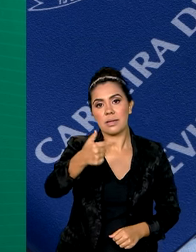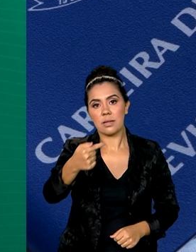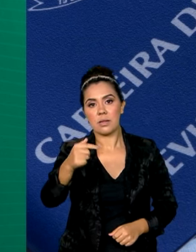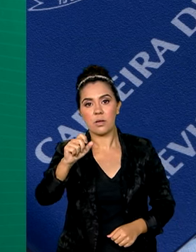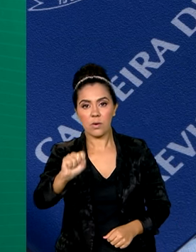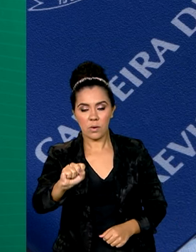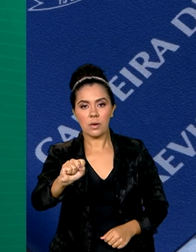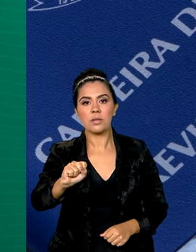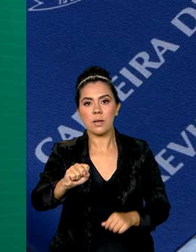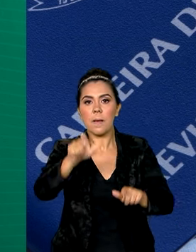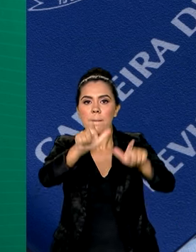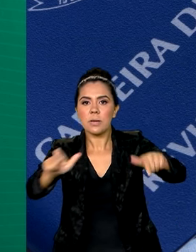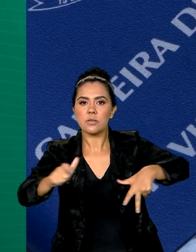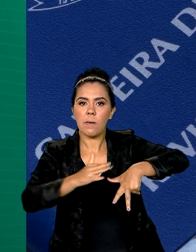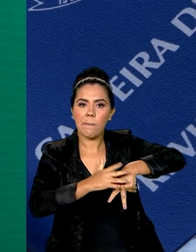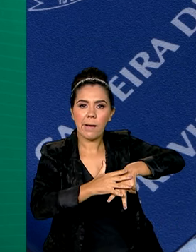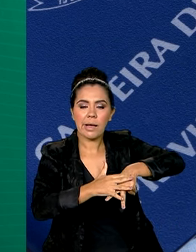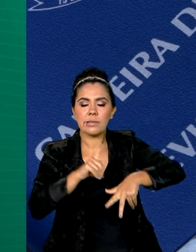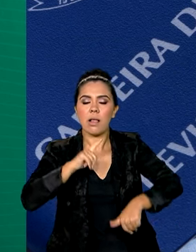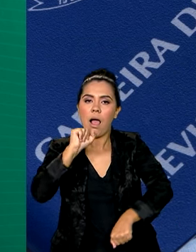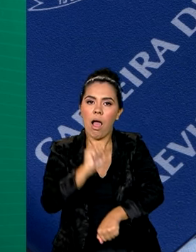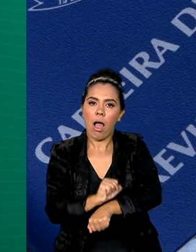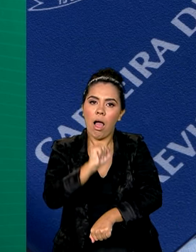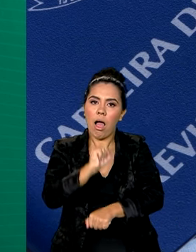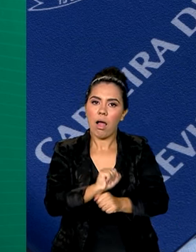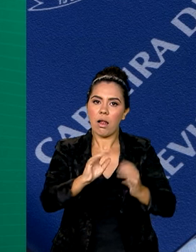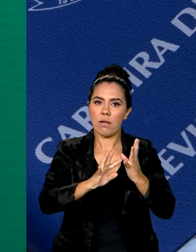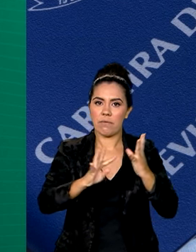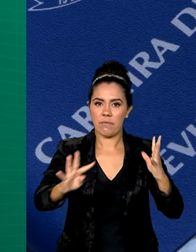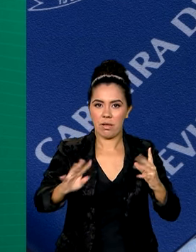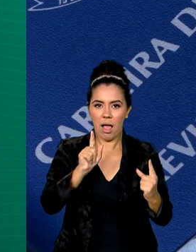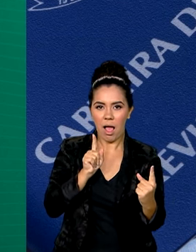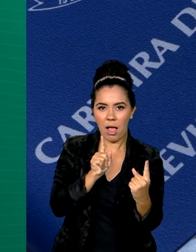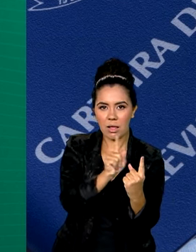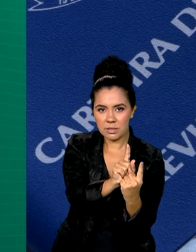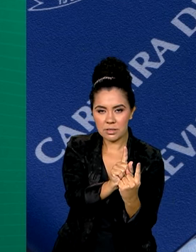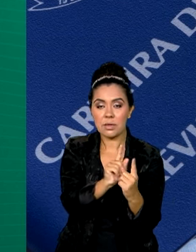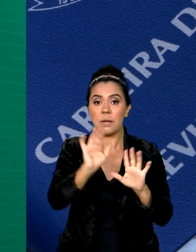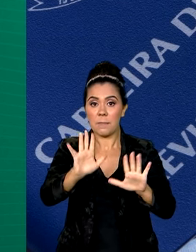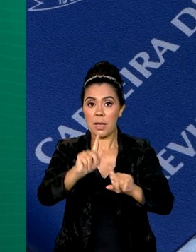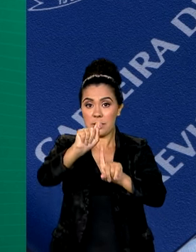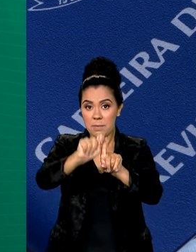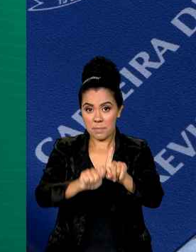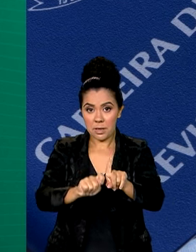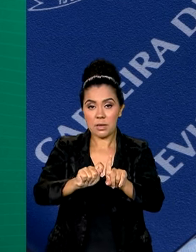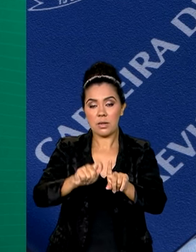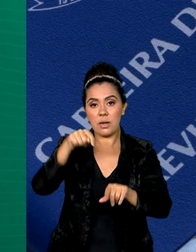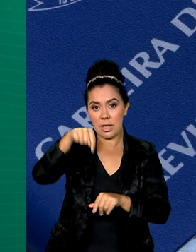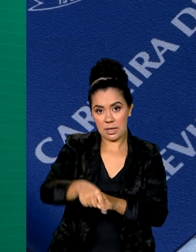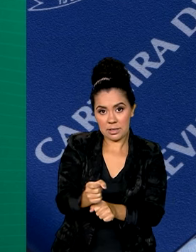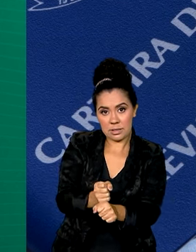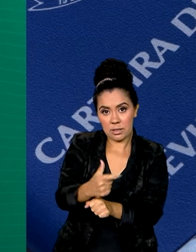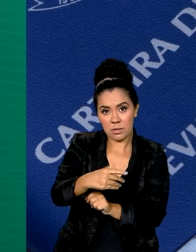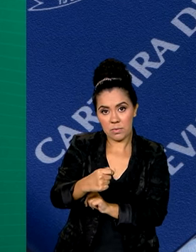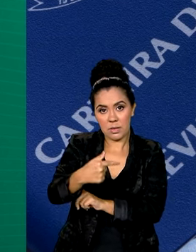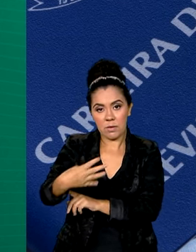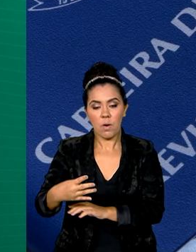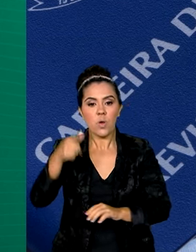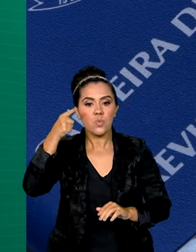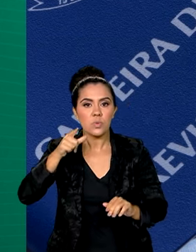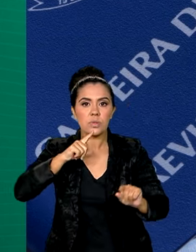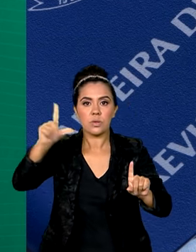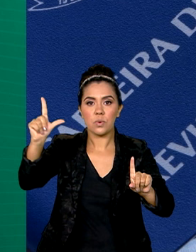1.178.123 pacientes aguardavam na fila para o atendimento. Em abril deste ano, esse número caiu para